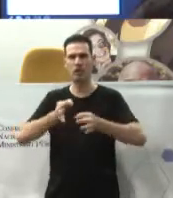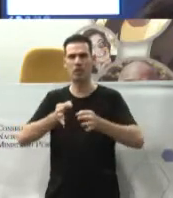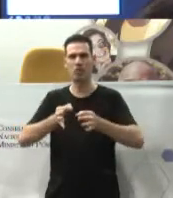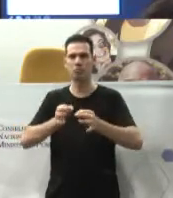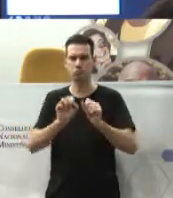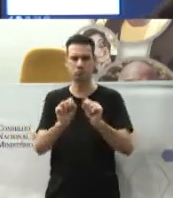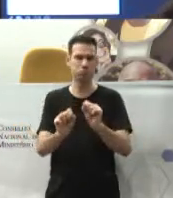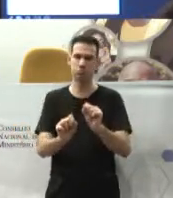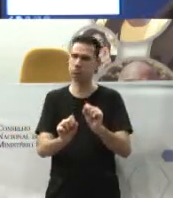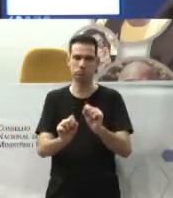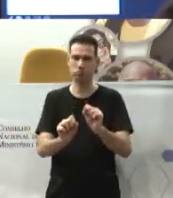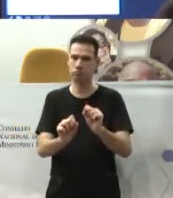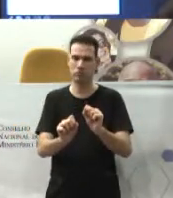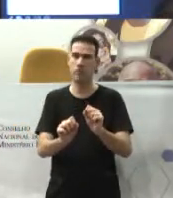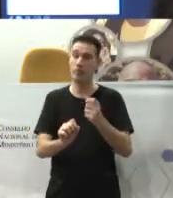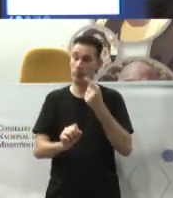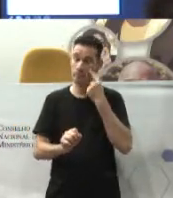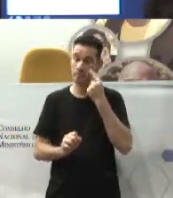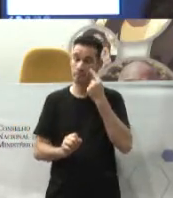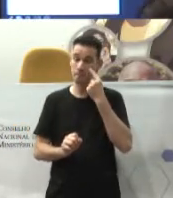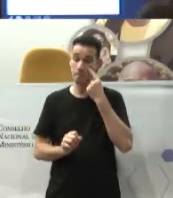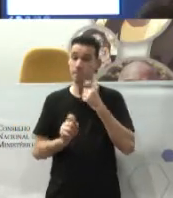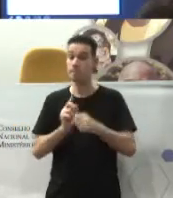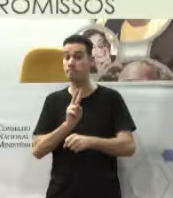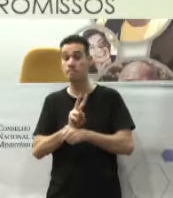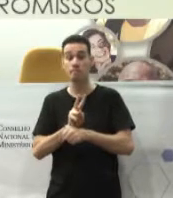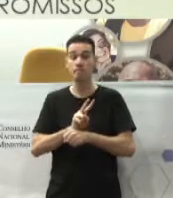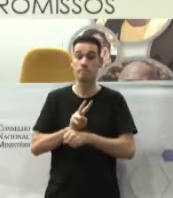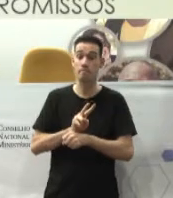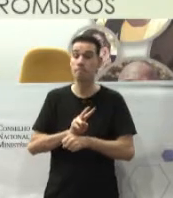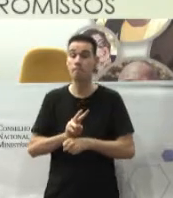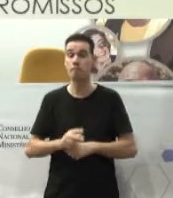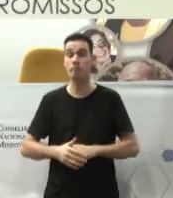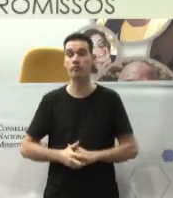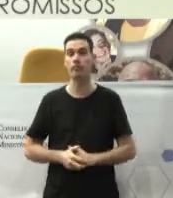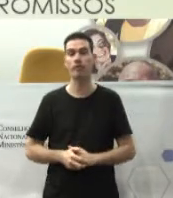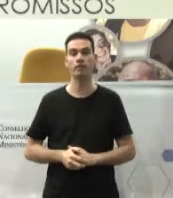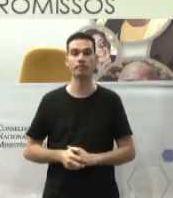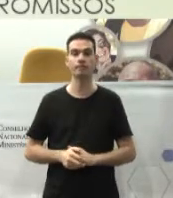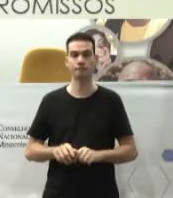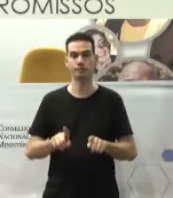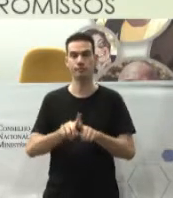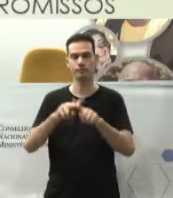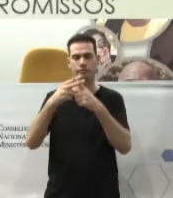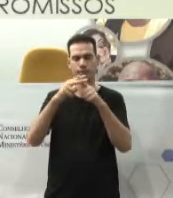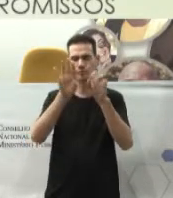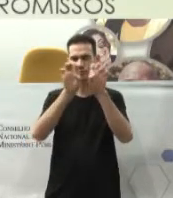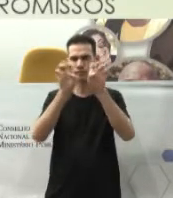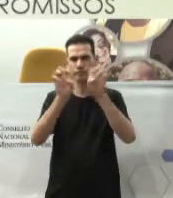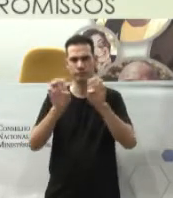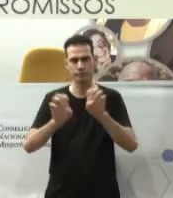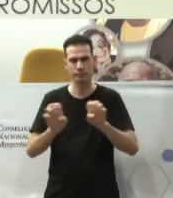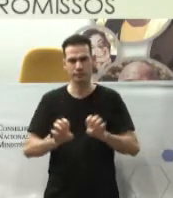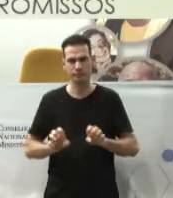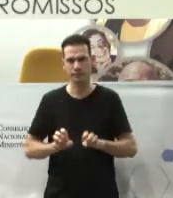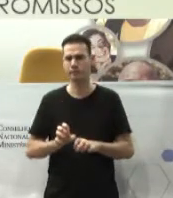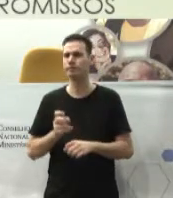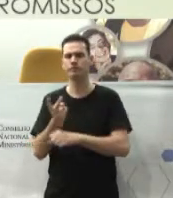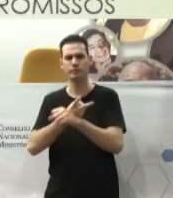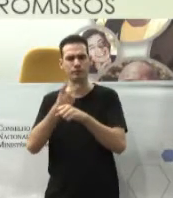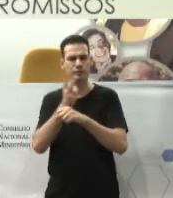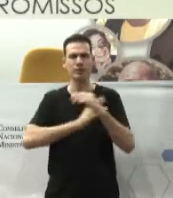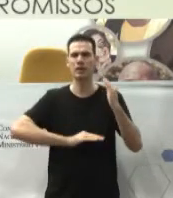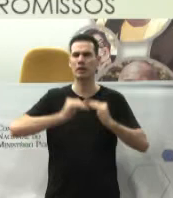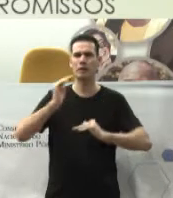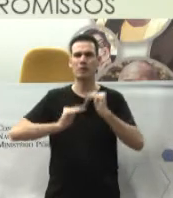decisão. Nós temos que estar vigilantes. As reformas estruturais buscam práticas, programas